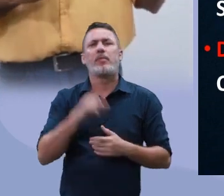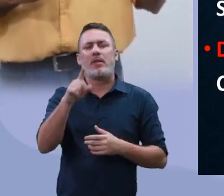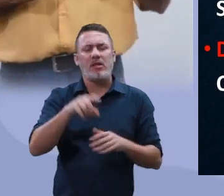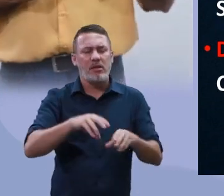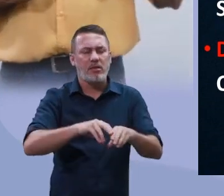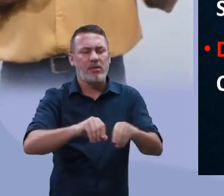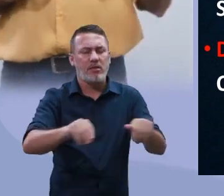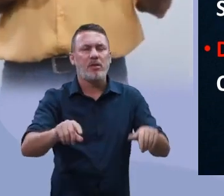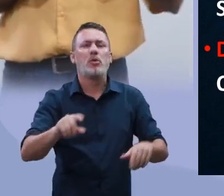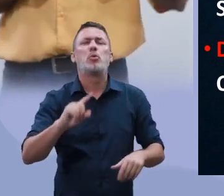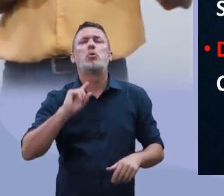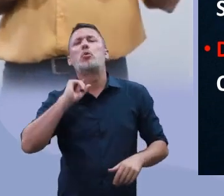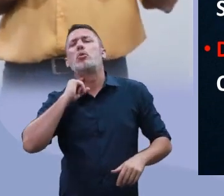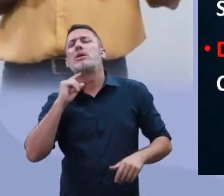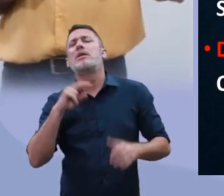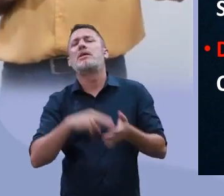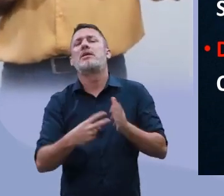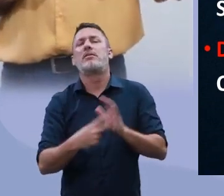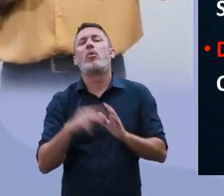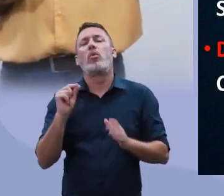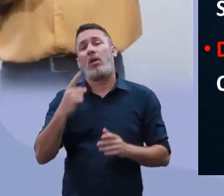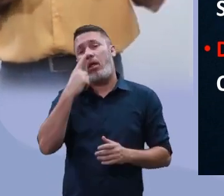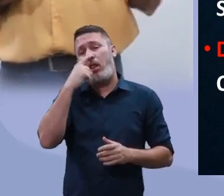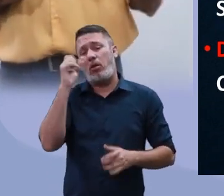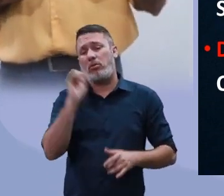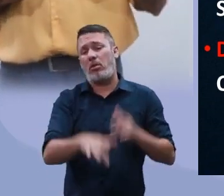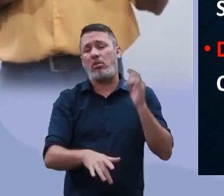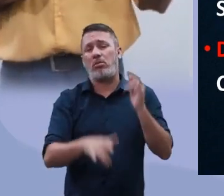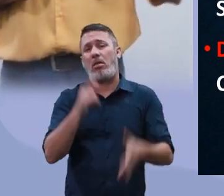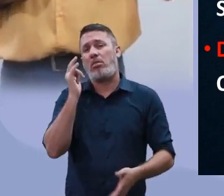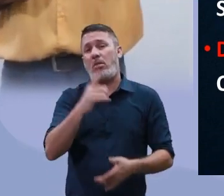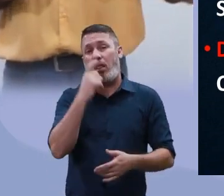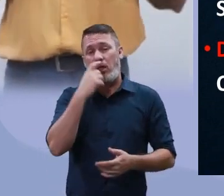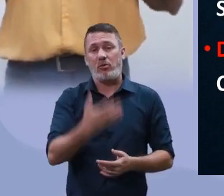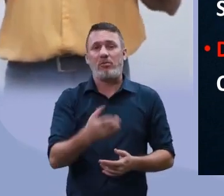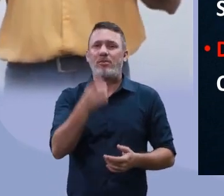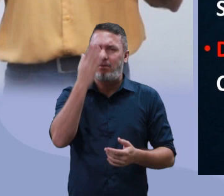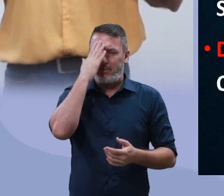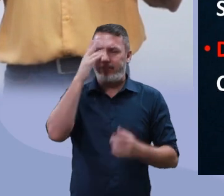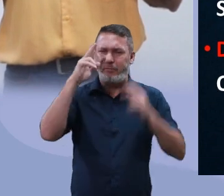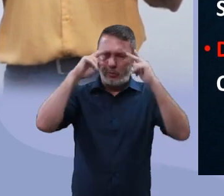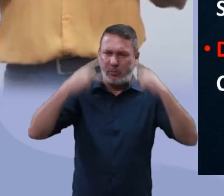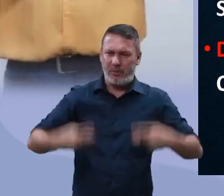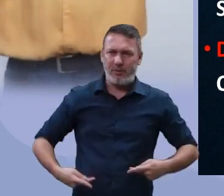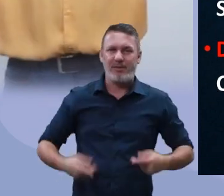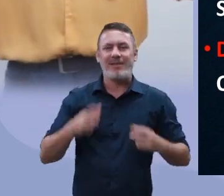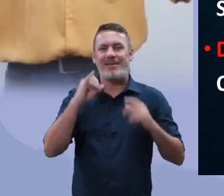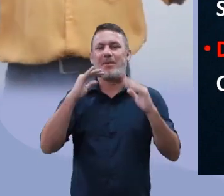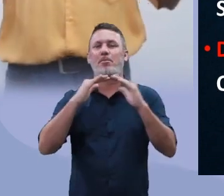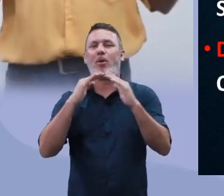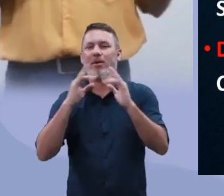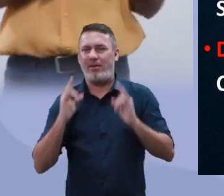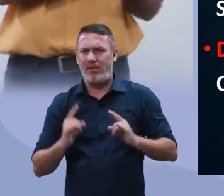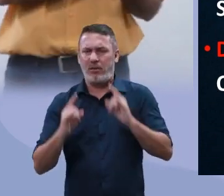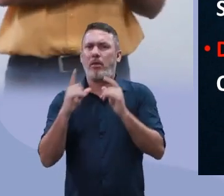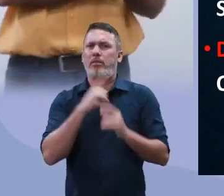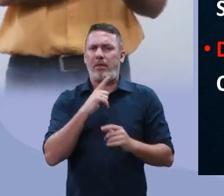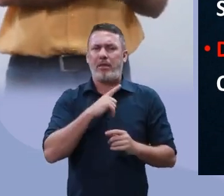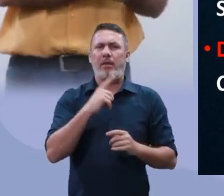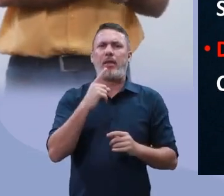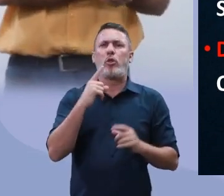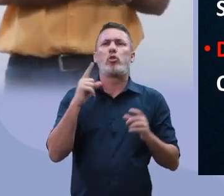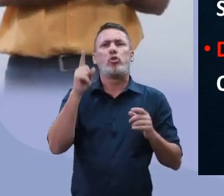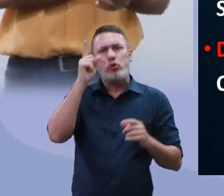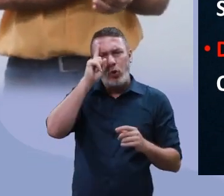da poluição do solo, nós temos a questão dos resíduos sólidos, o lixo, né? Só relembrando que nós, seres humanos, em média, numa área urbana,